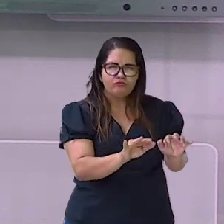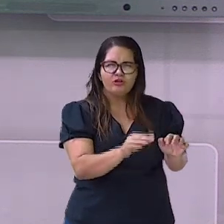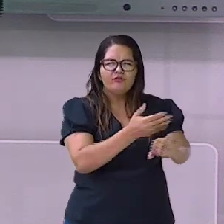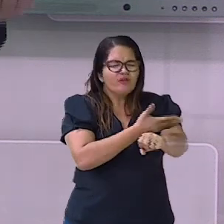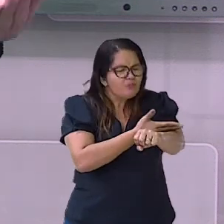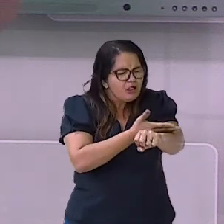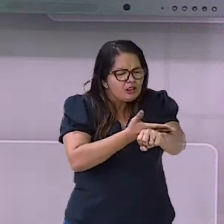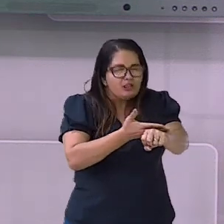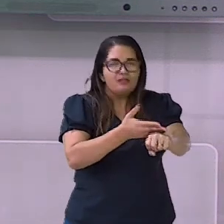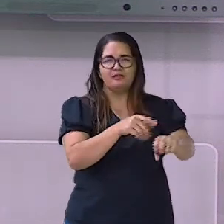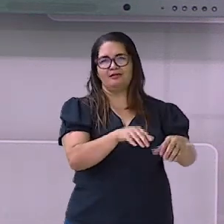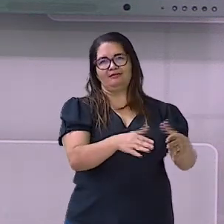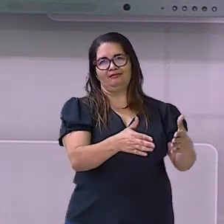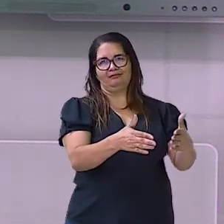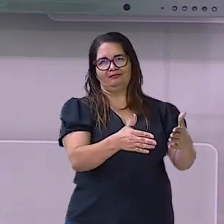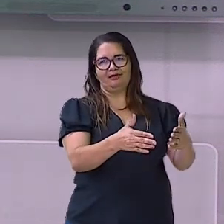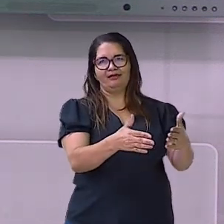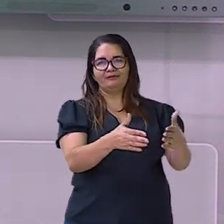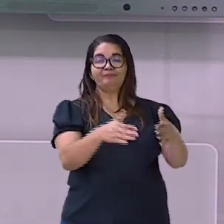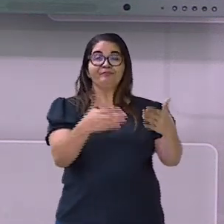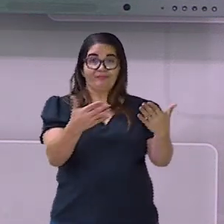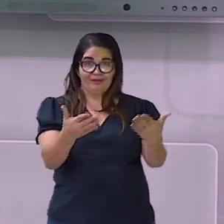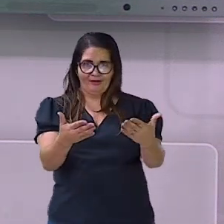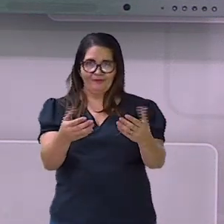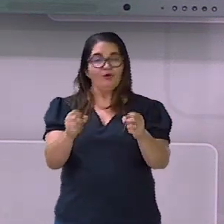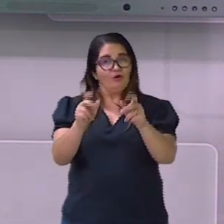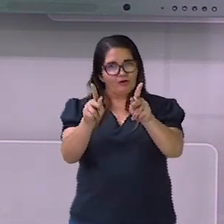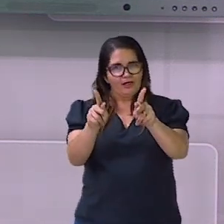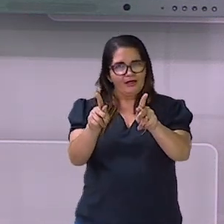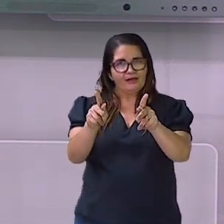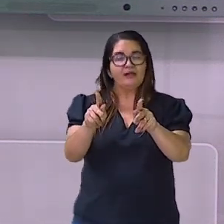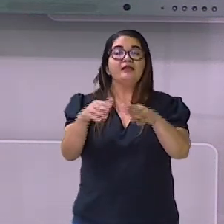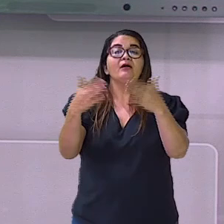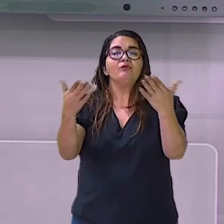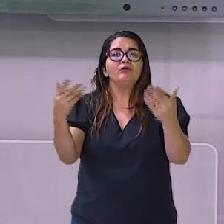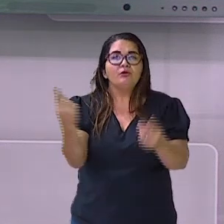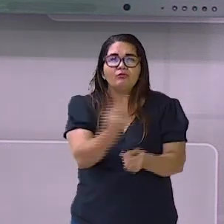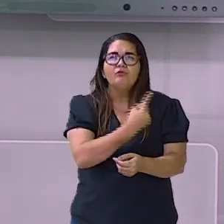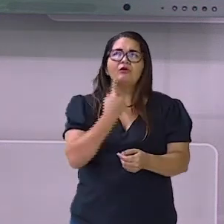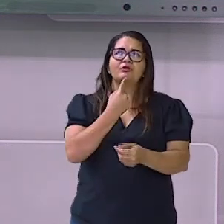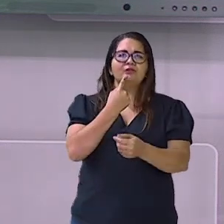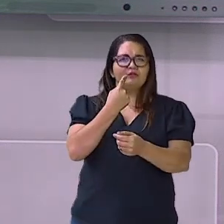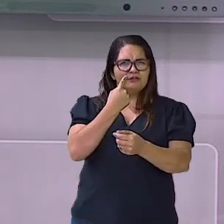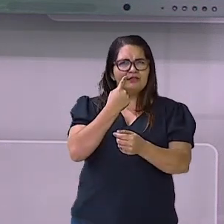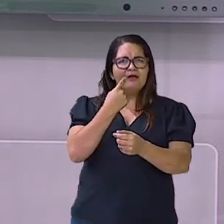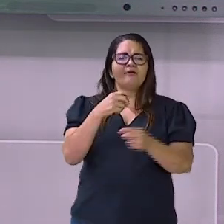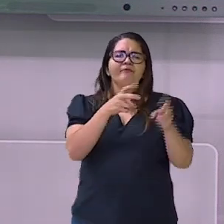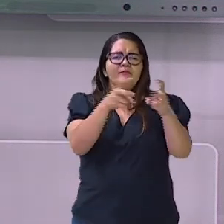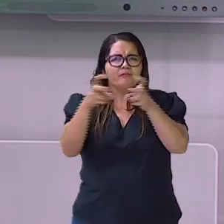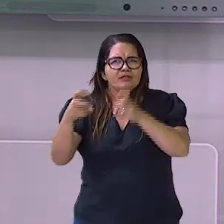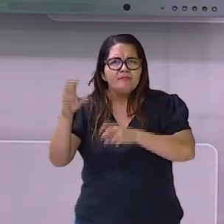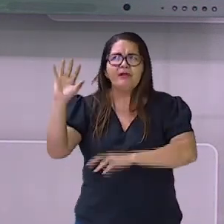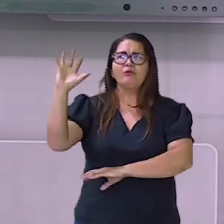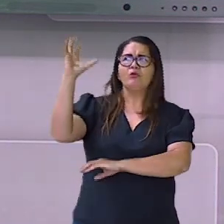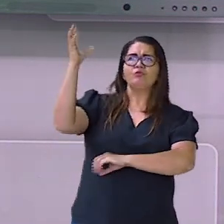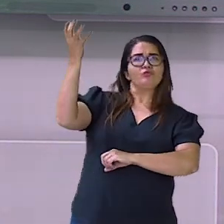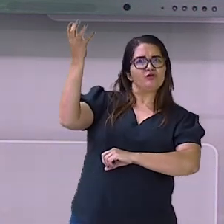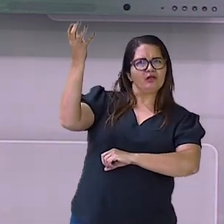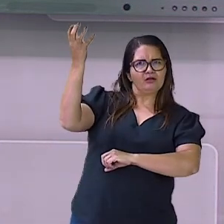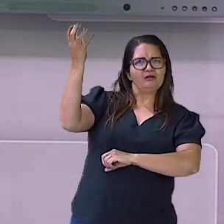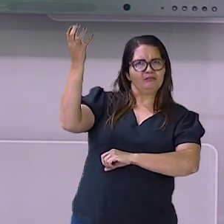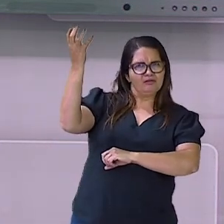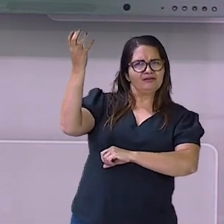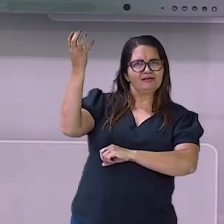de calor do Sol. Ok? E aí os climas são realmente rigorosos e é onde nós vamos